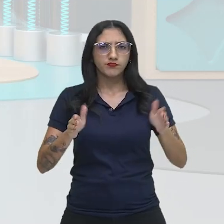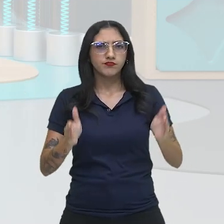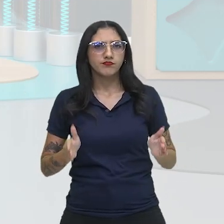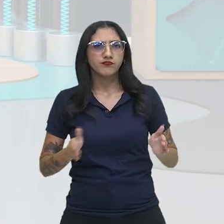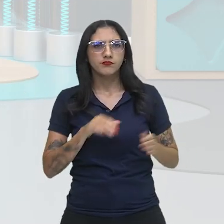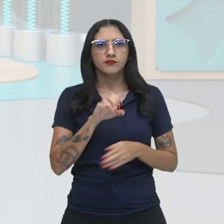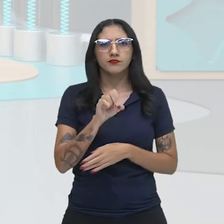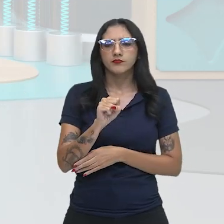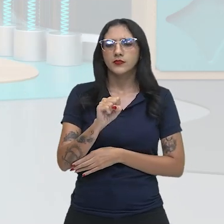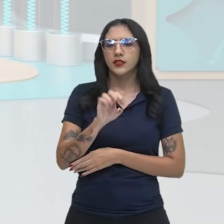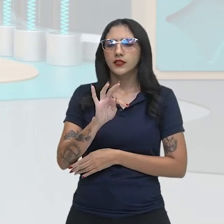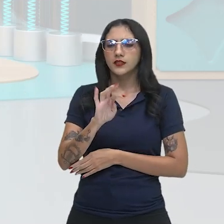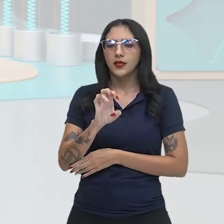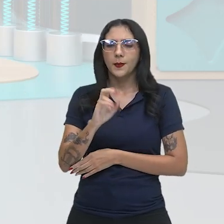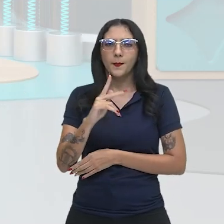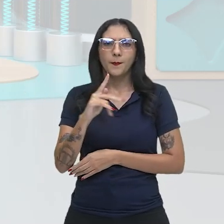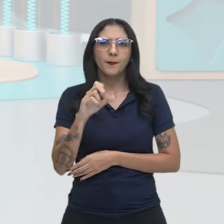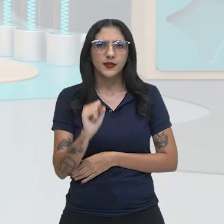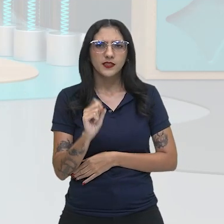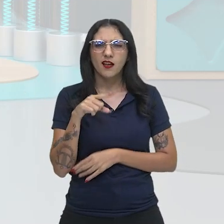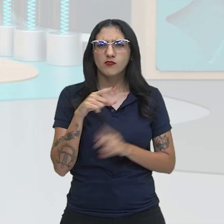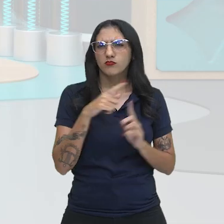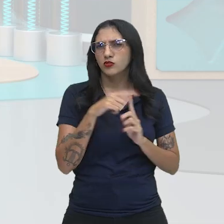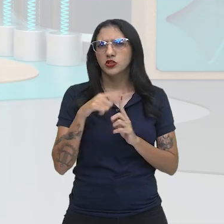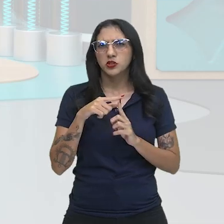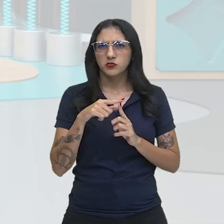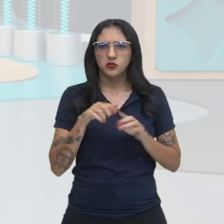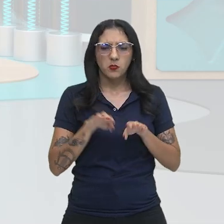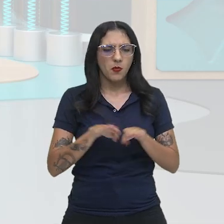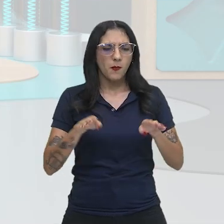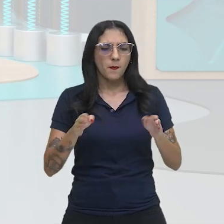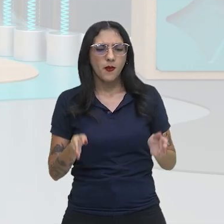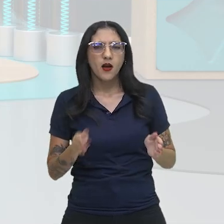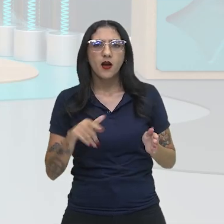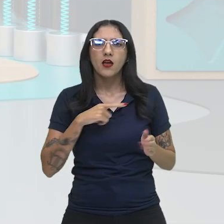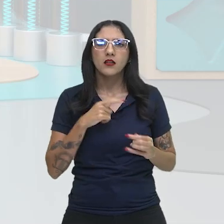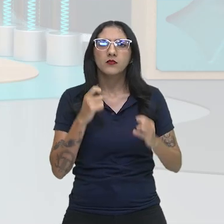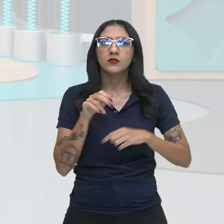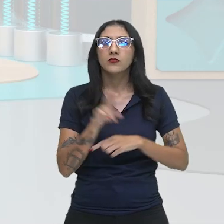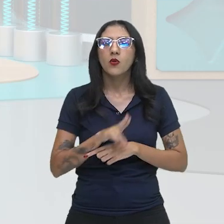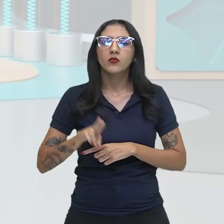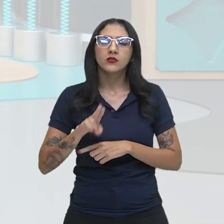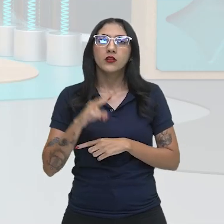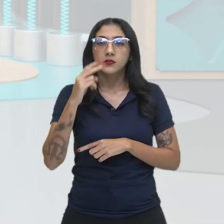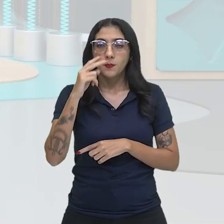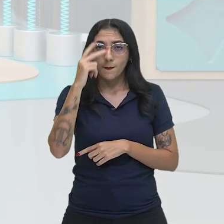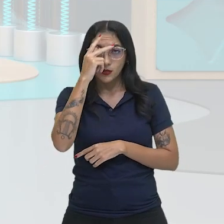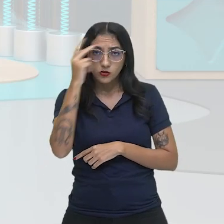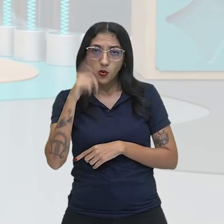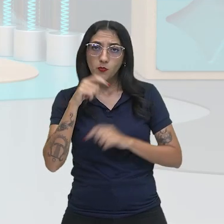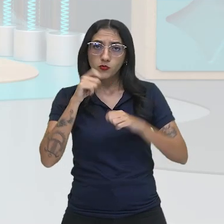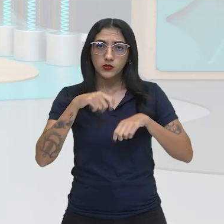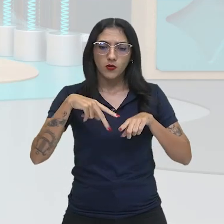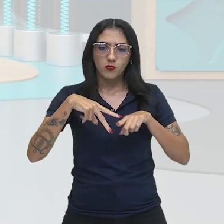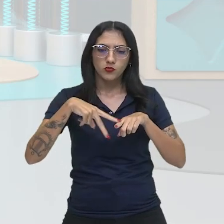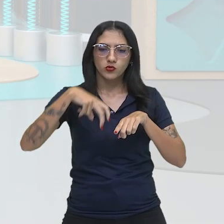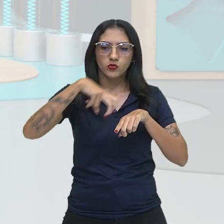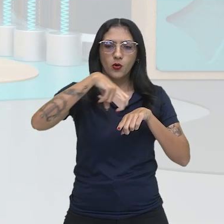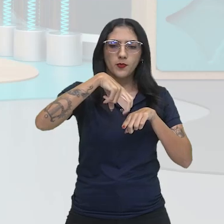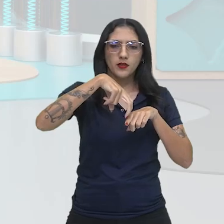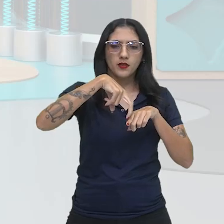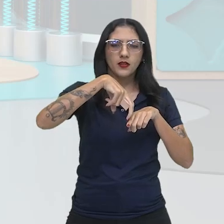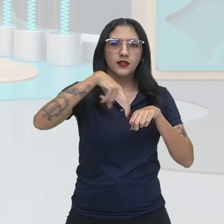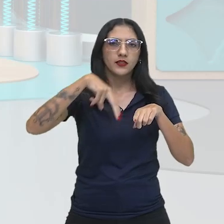que são o quê? Um tipo de degrau, né? Utilizado aí para que as pessoas subam e desçam fazendo